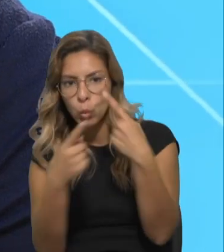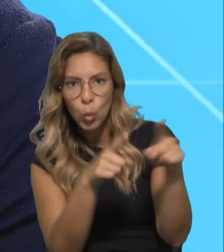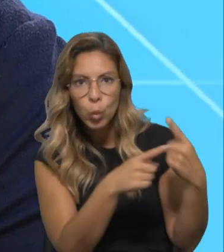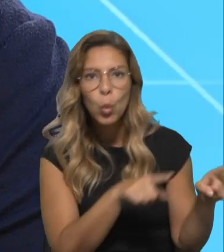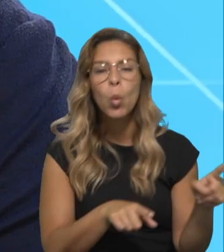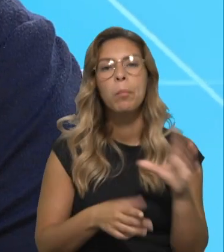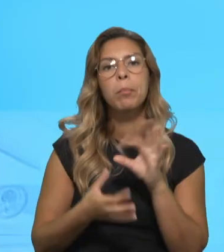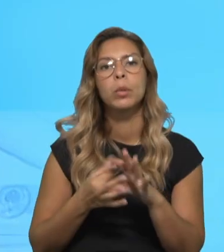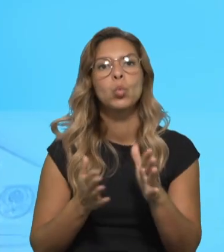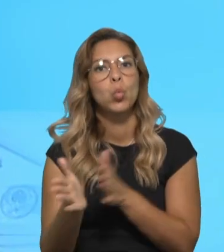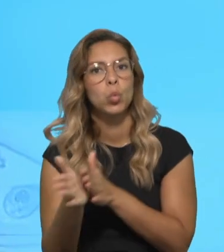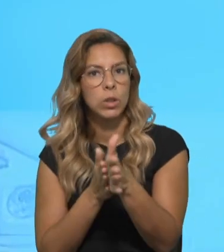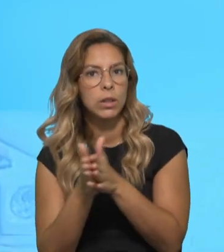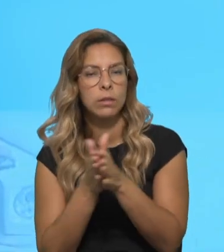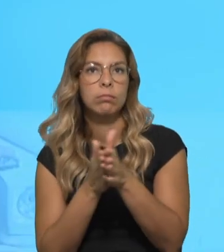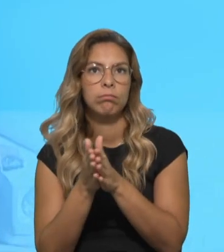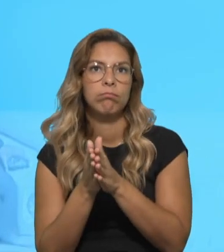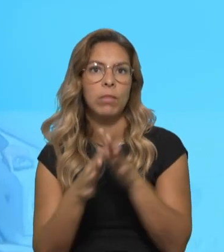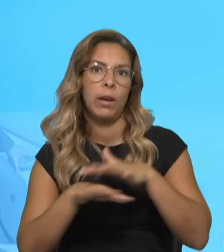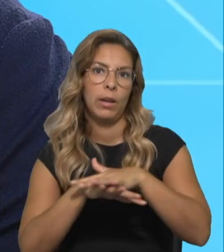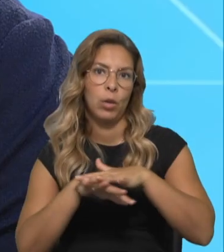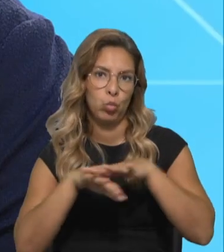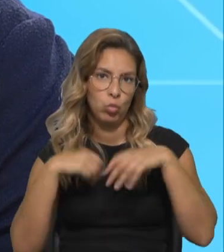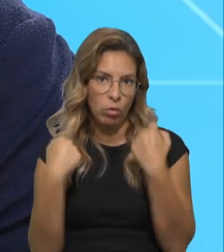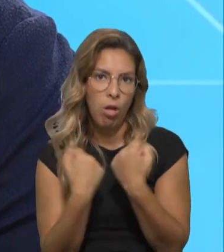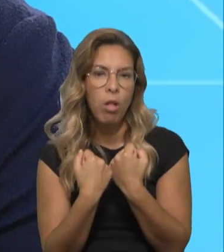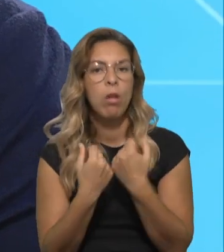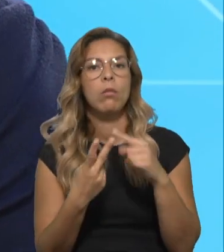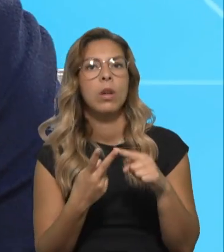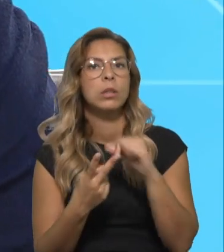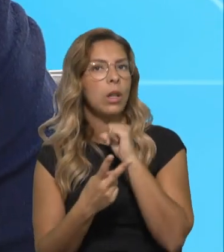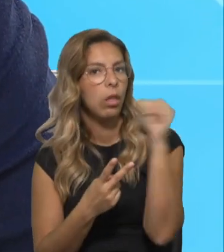utilização das redes sociais para isso, para o discurso de ódio. Para discursos mais